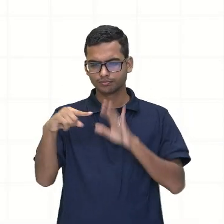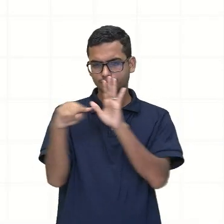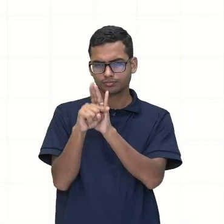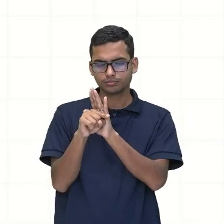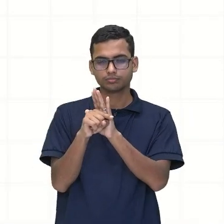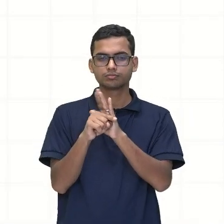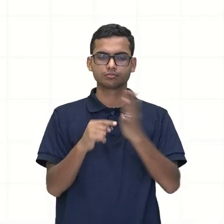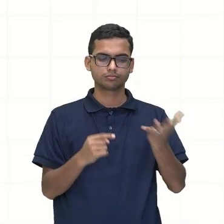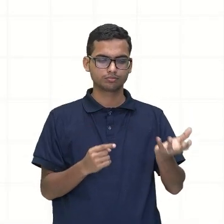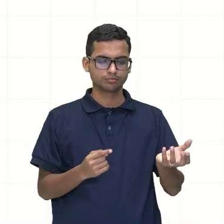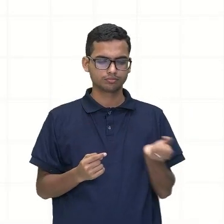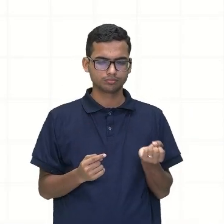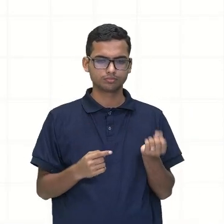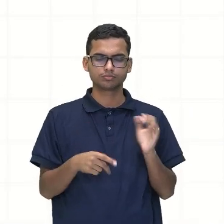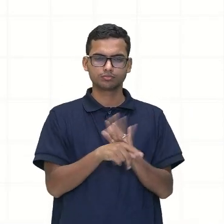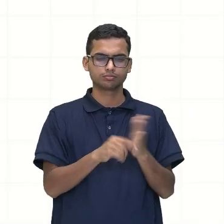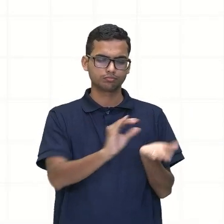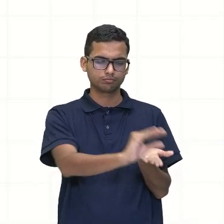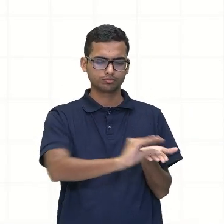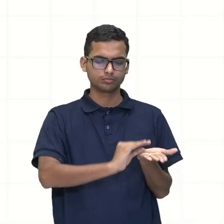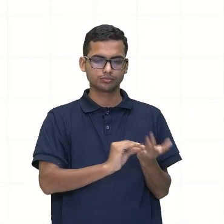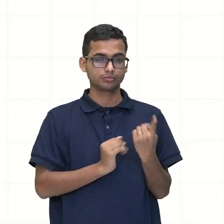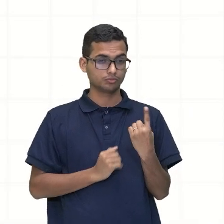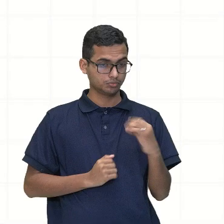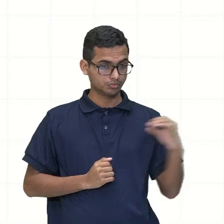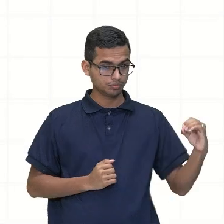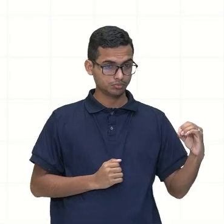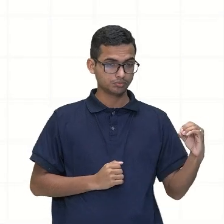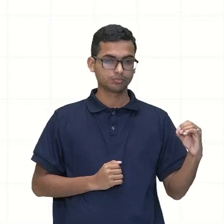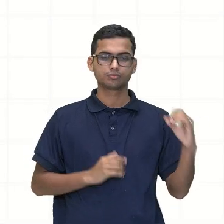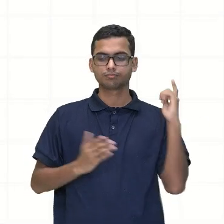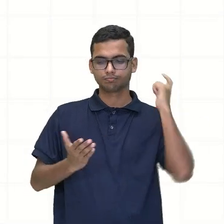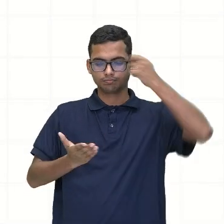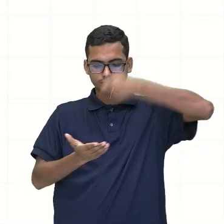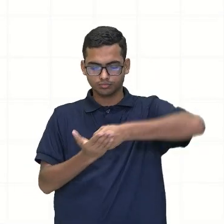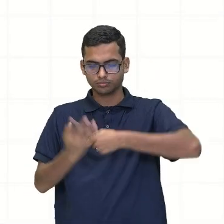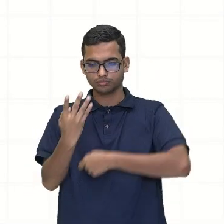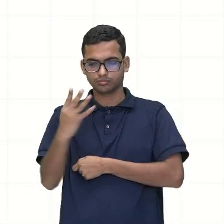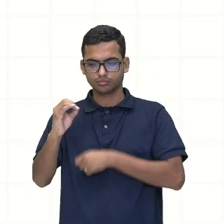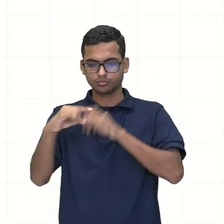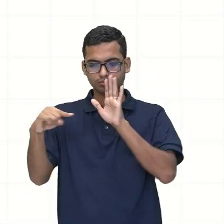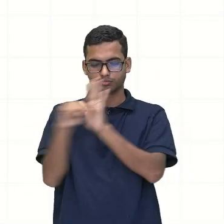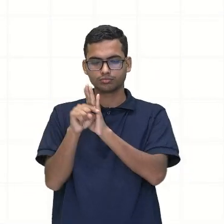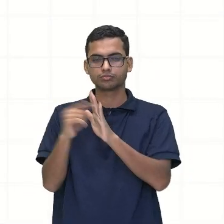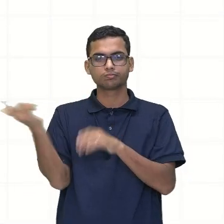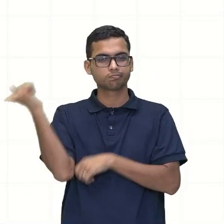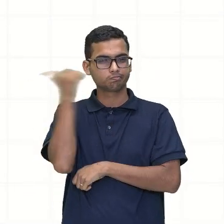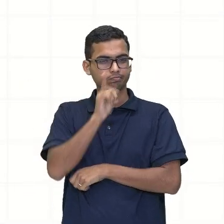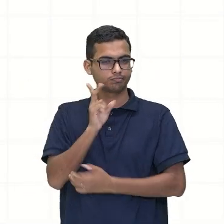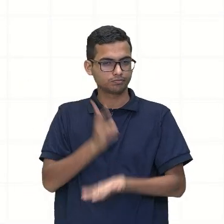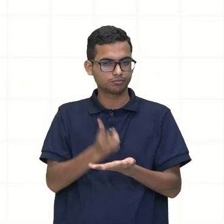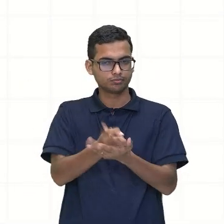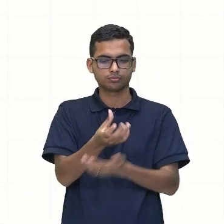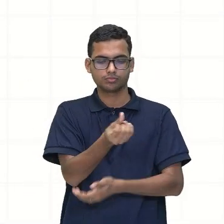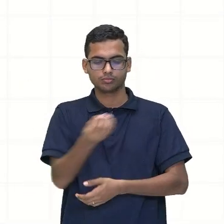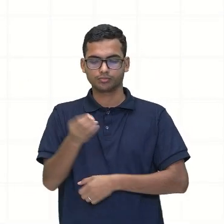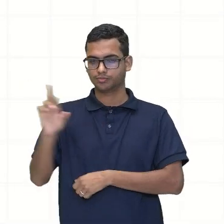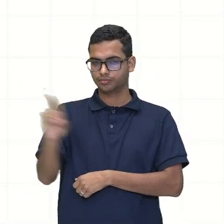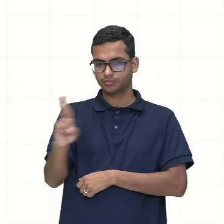eu recebi 100. Então, eu paguei os 40 que eu estava devendo e eu ainda fiquei com